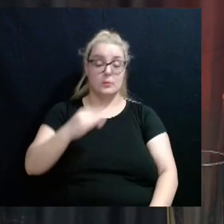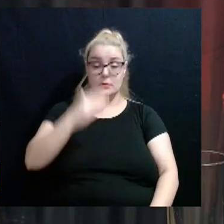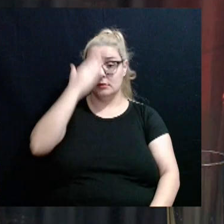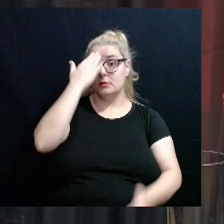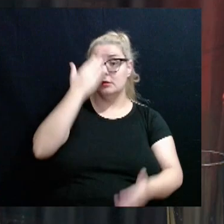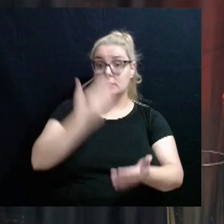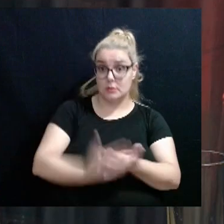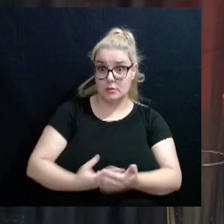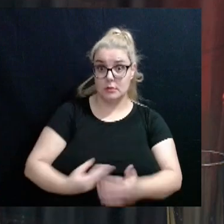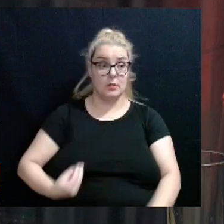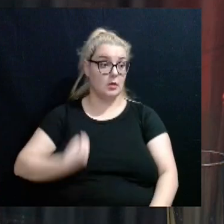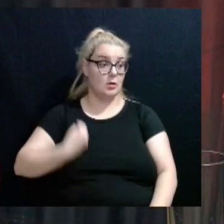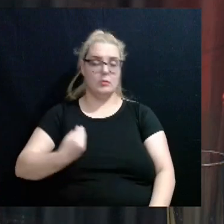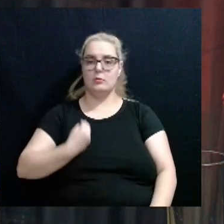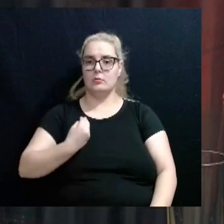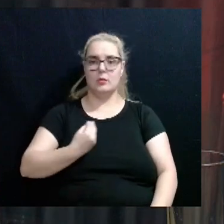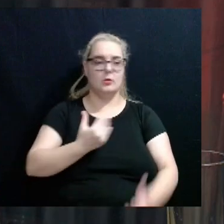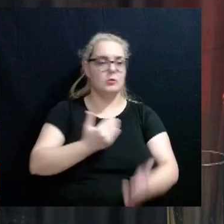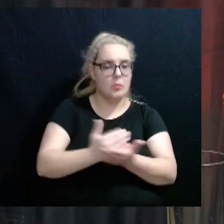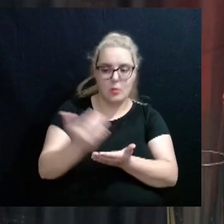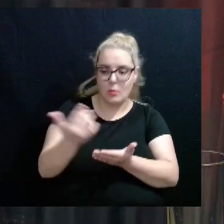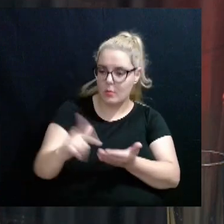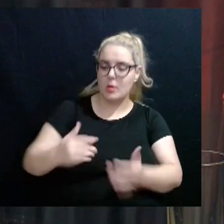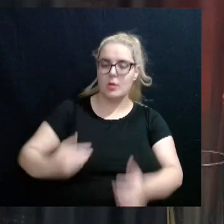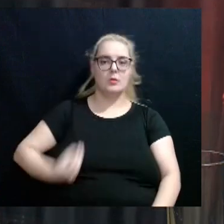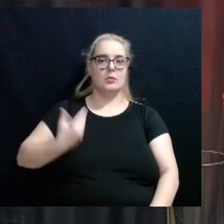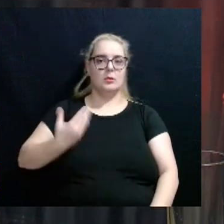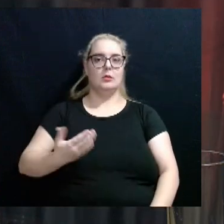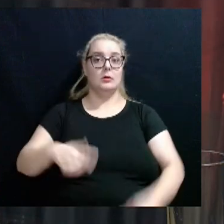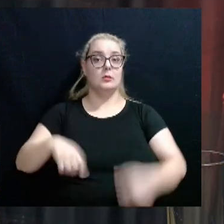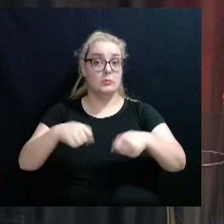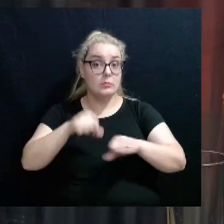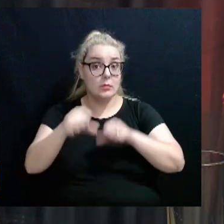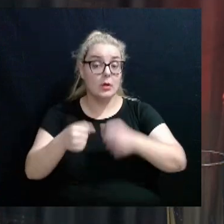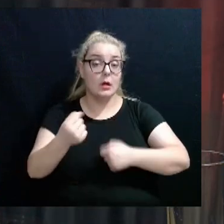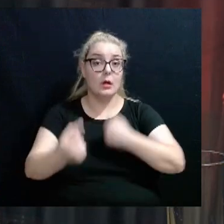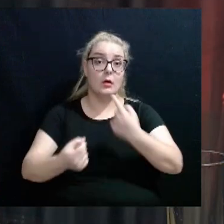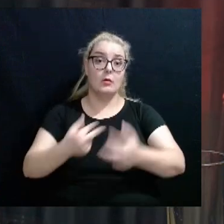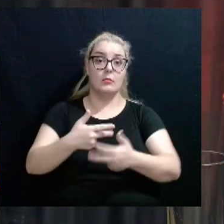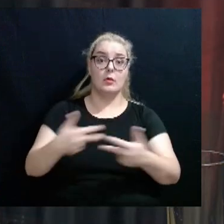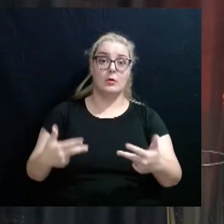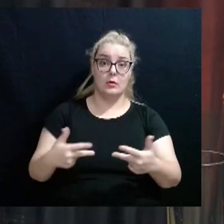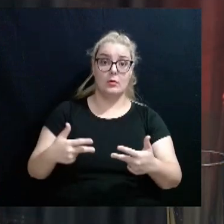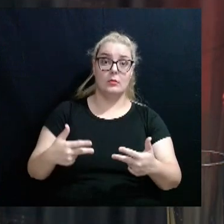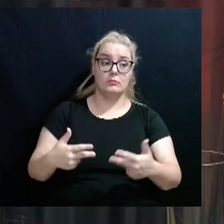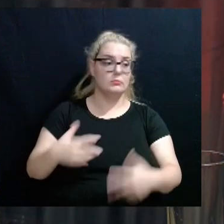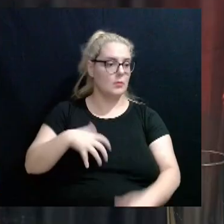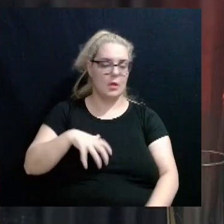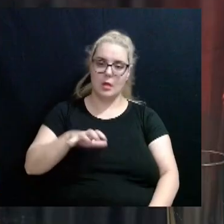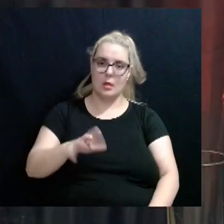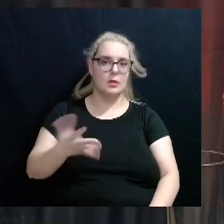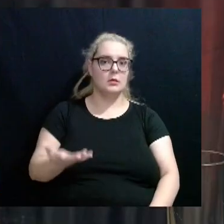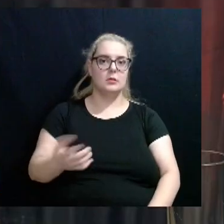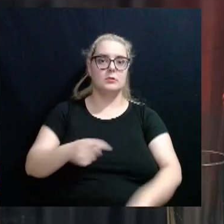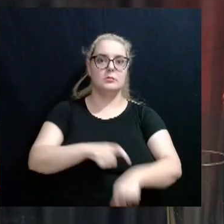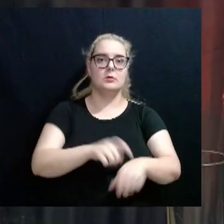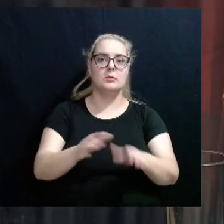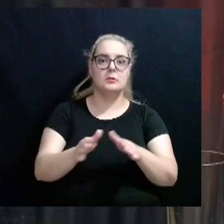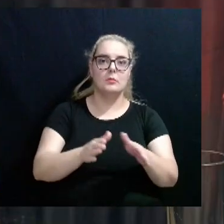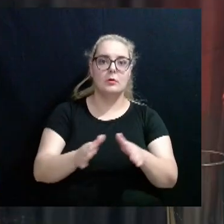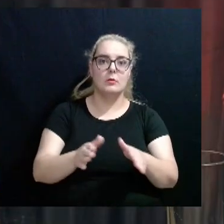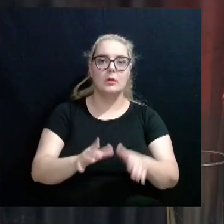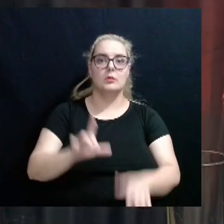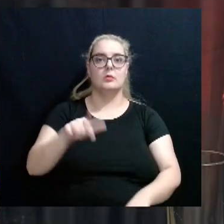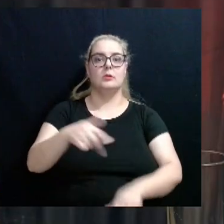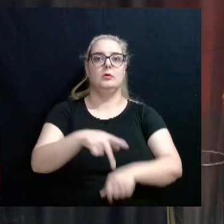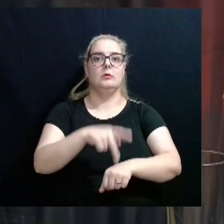na vida, na renovação da vida, e você precisa mudar alguma coisa, É exatamente nesse momento, né, do pós-Páscoa que